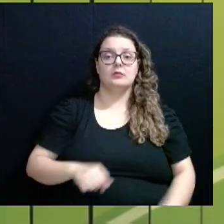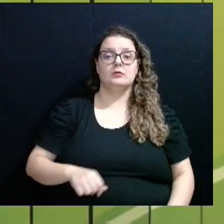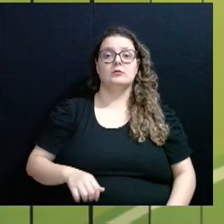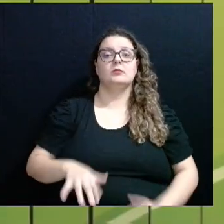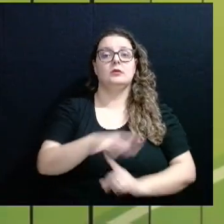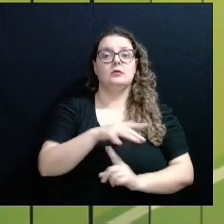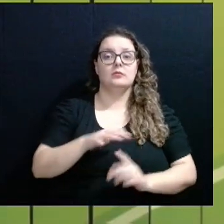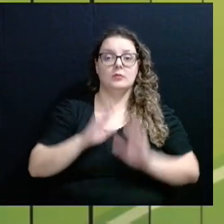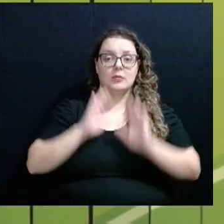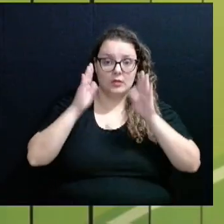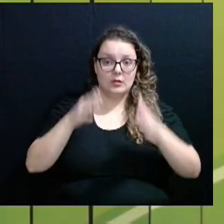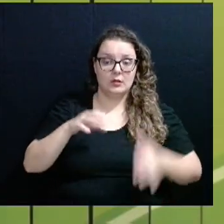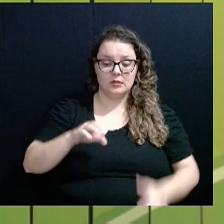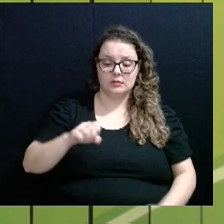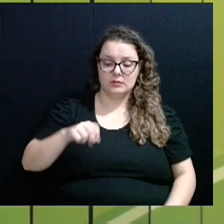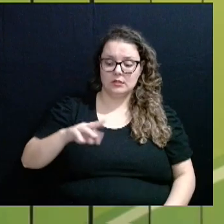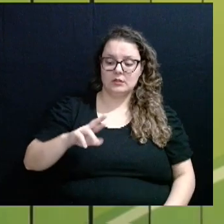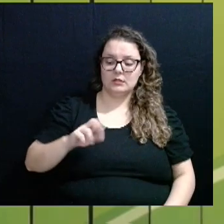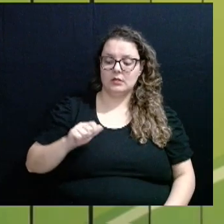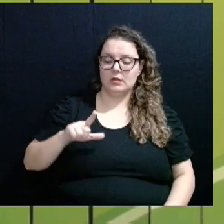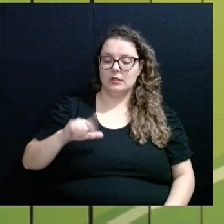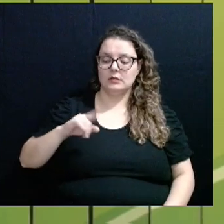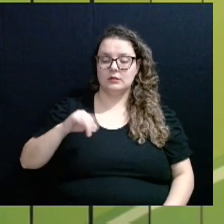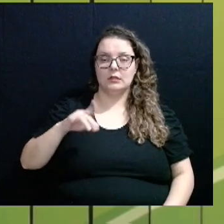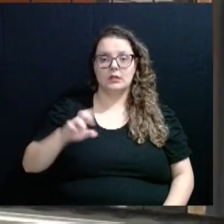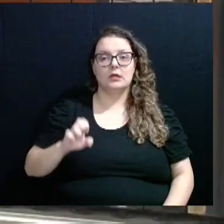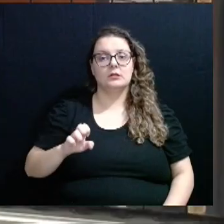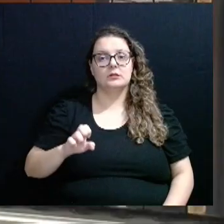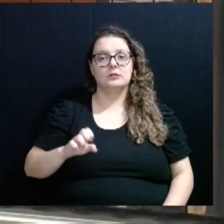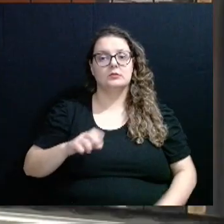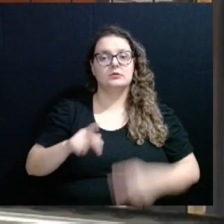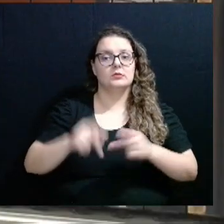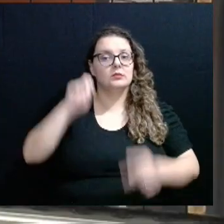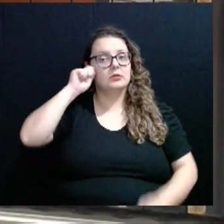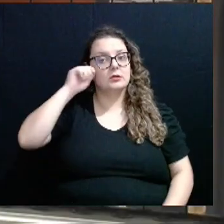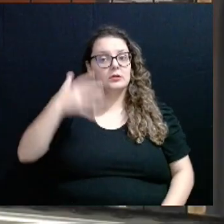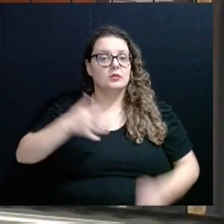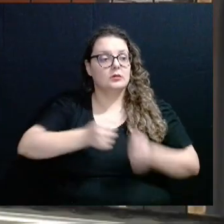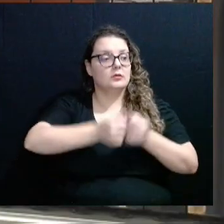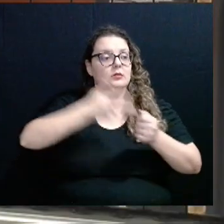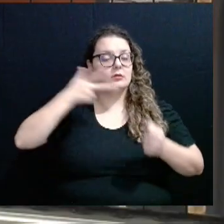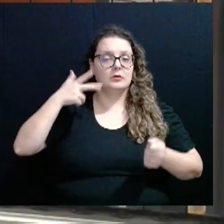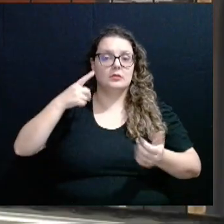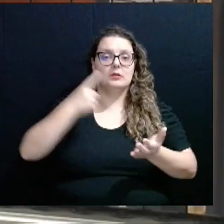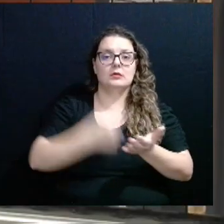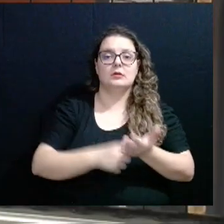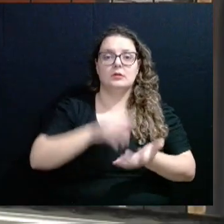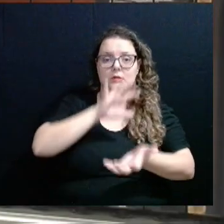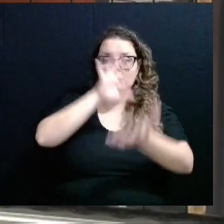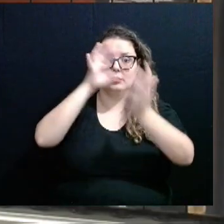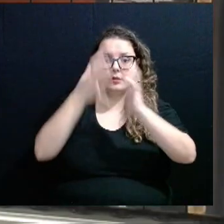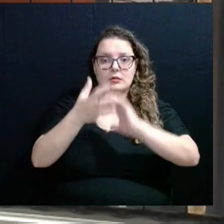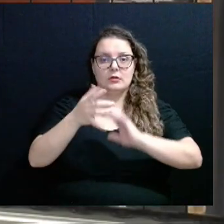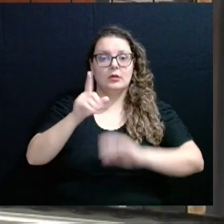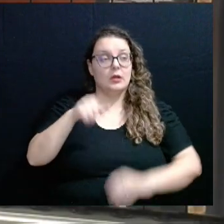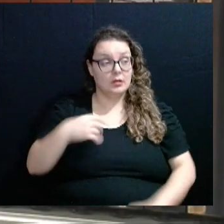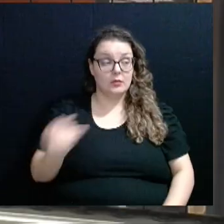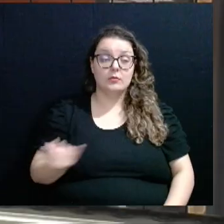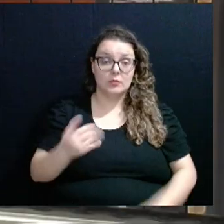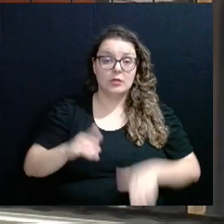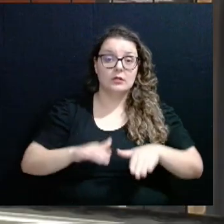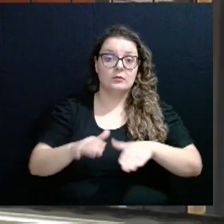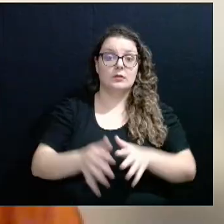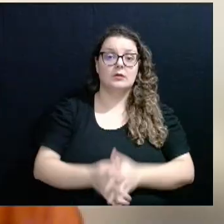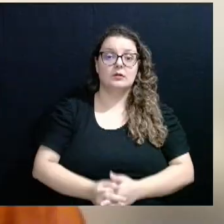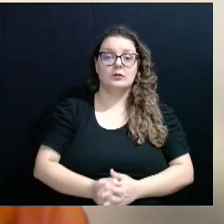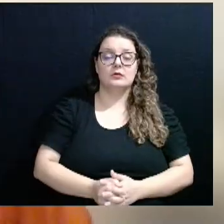dos povos afrodescendentes e indígenas na agenda climática. É um importante passo?